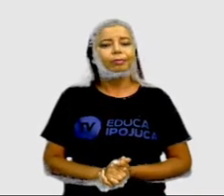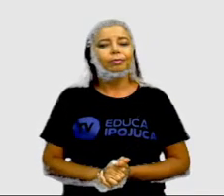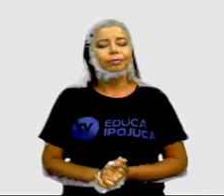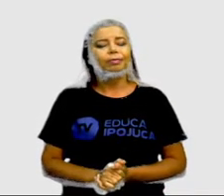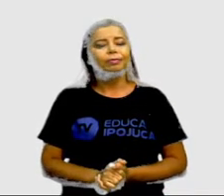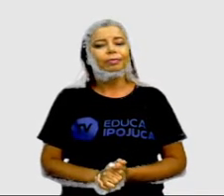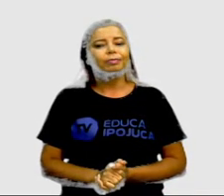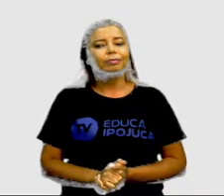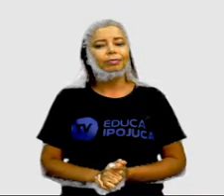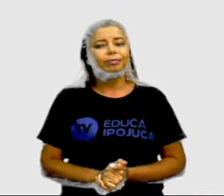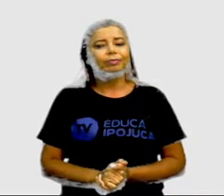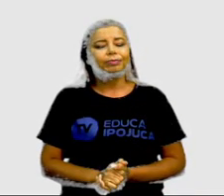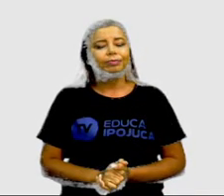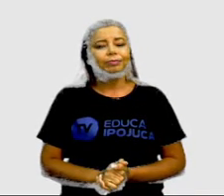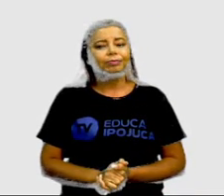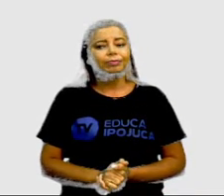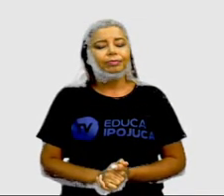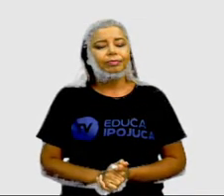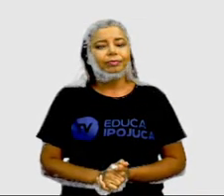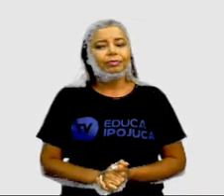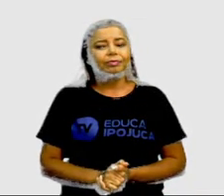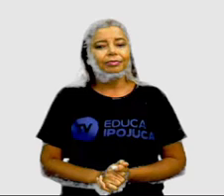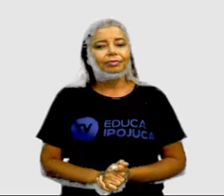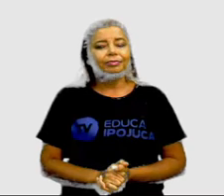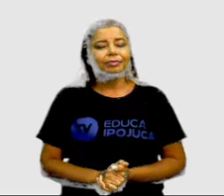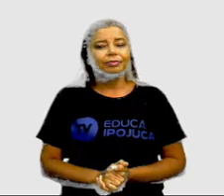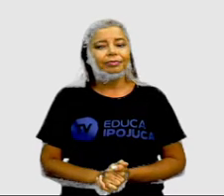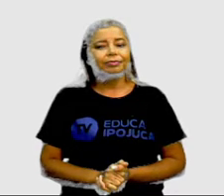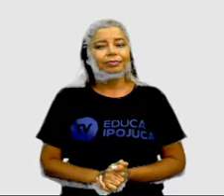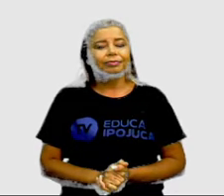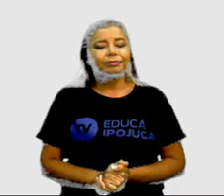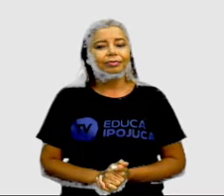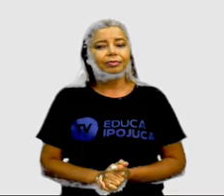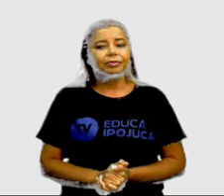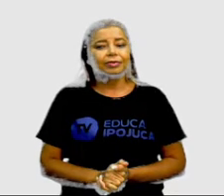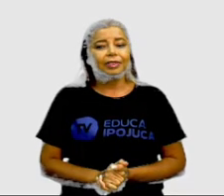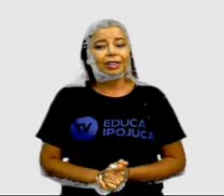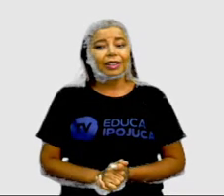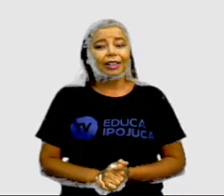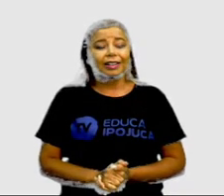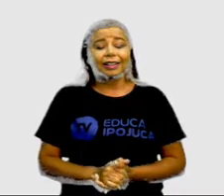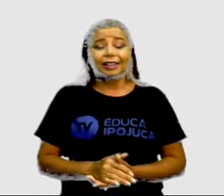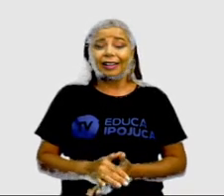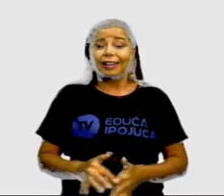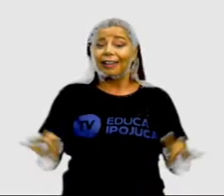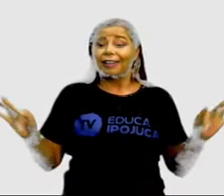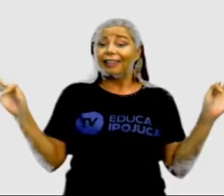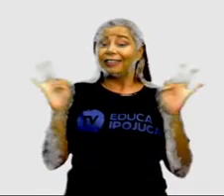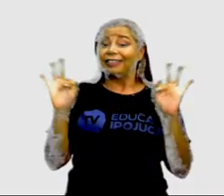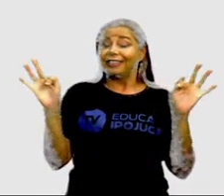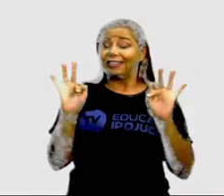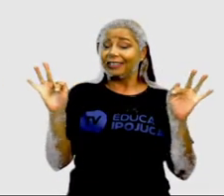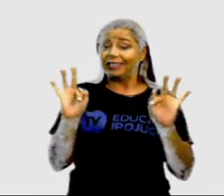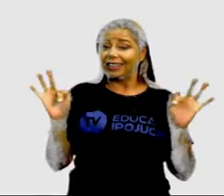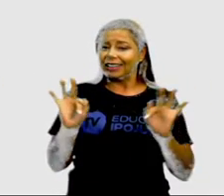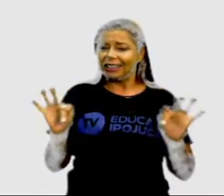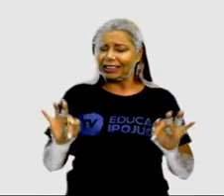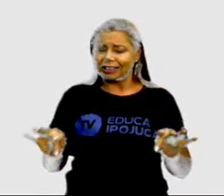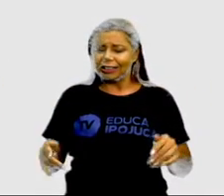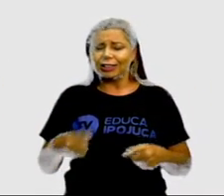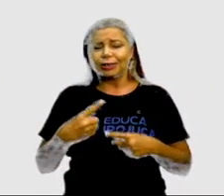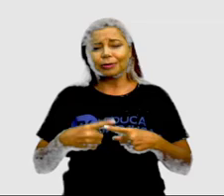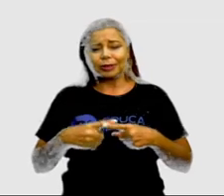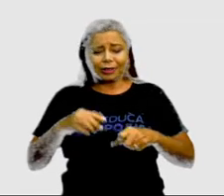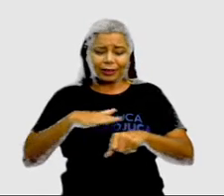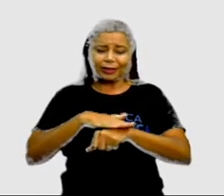I'm pleased we had this conversation. Estou contente que tivemos essa